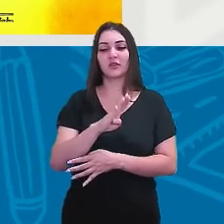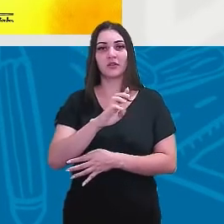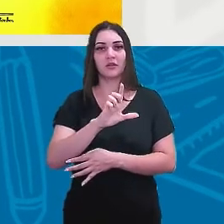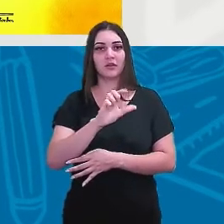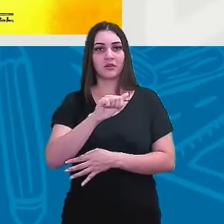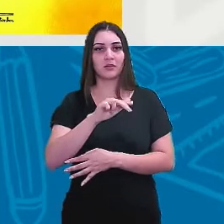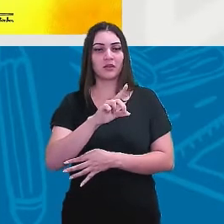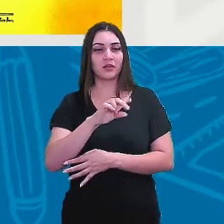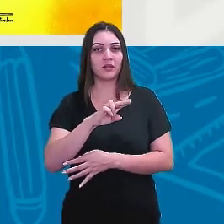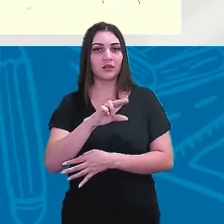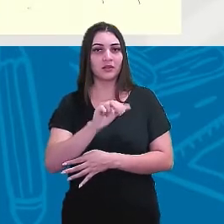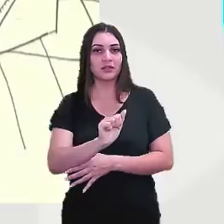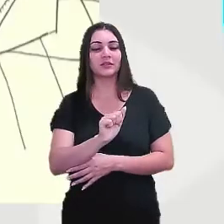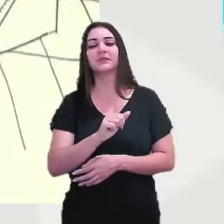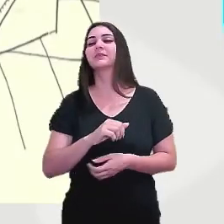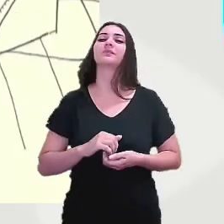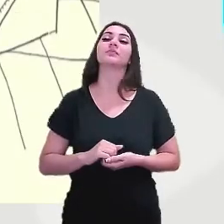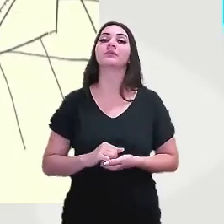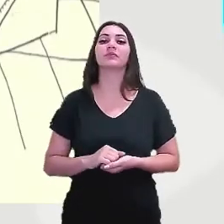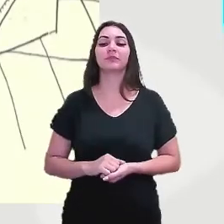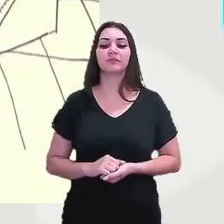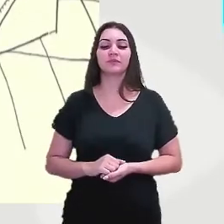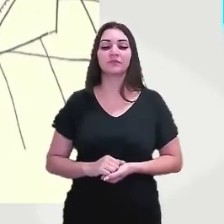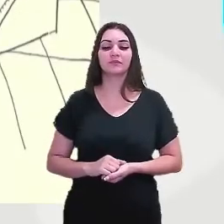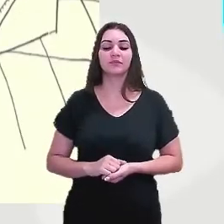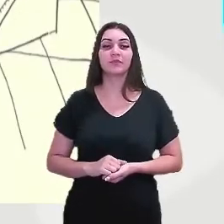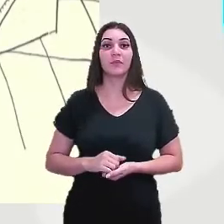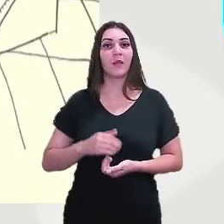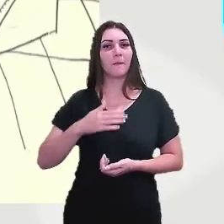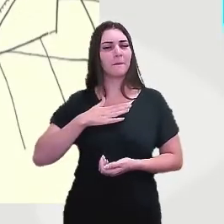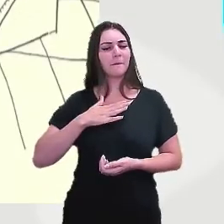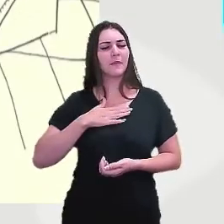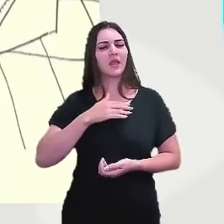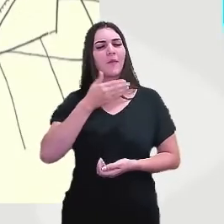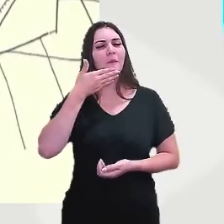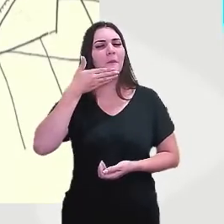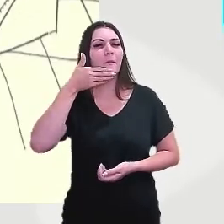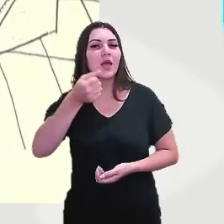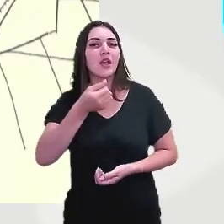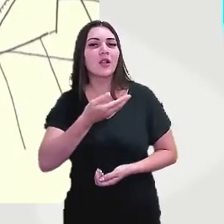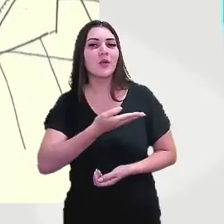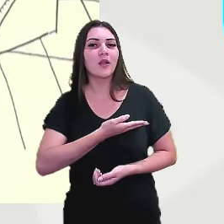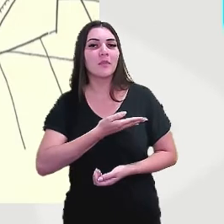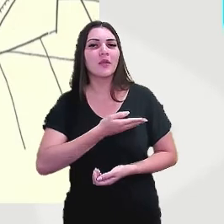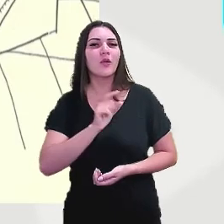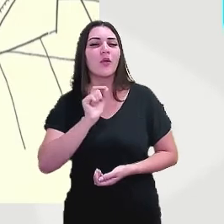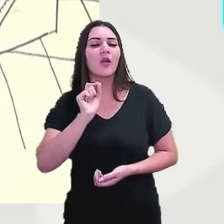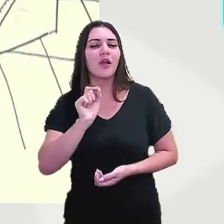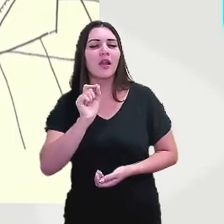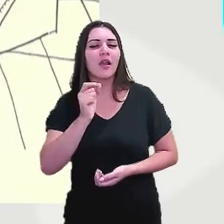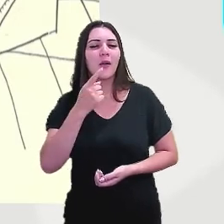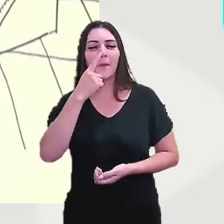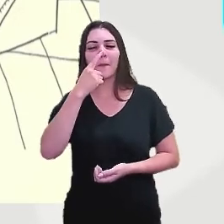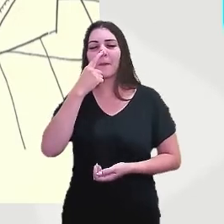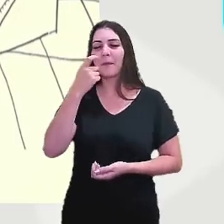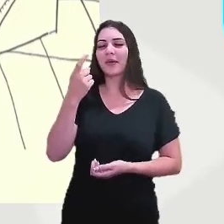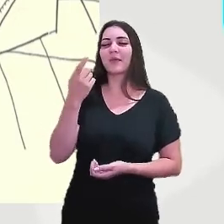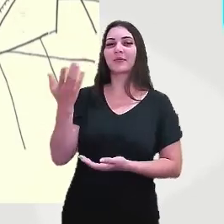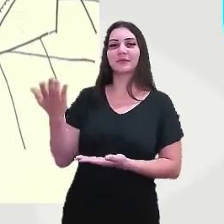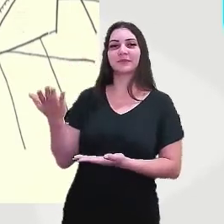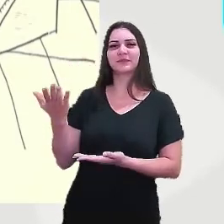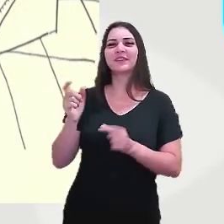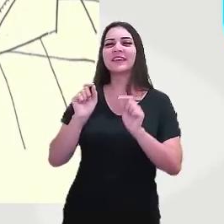Carlos Lolo. Vamos ouvir a história? Meu melhor amigo é o Pum. Olha só,